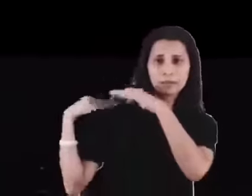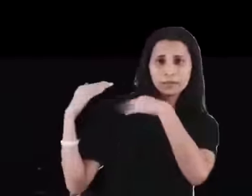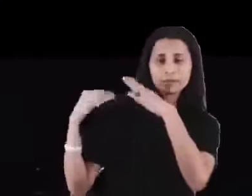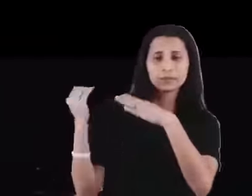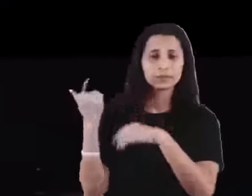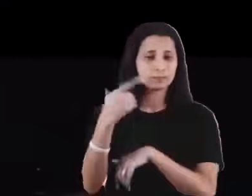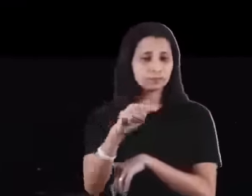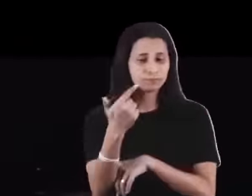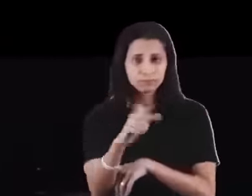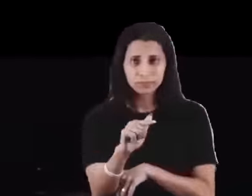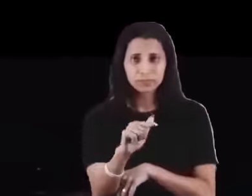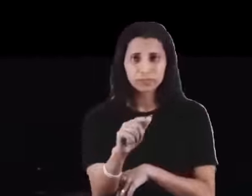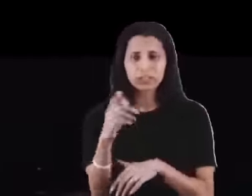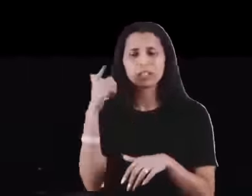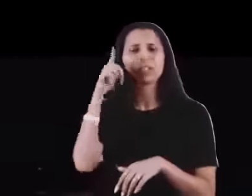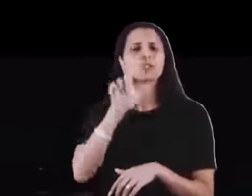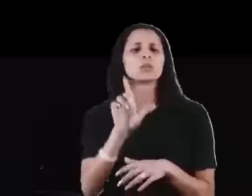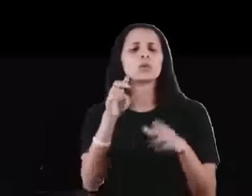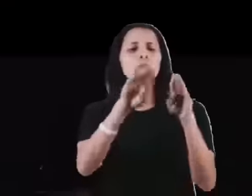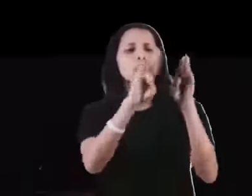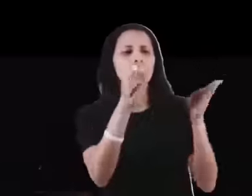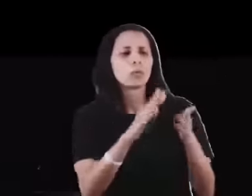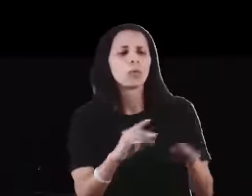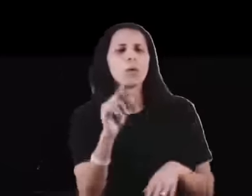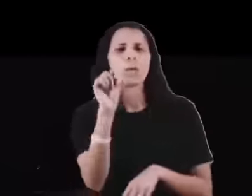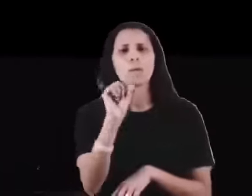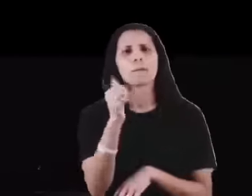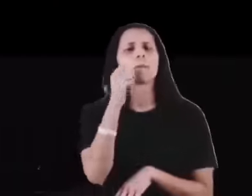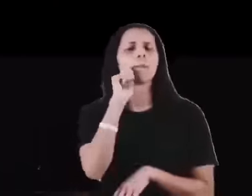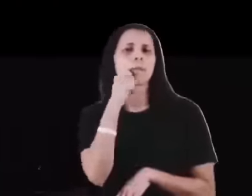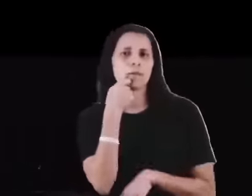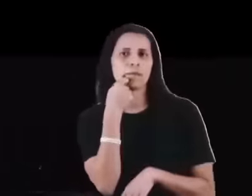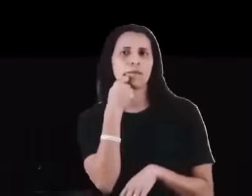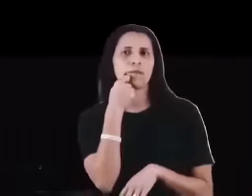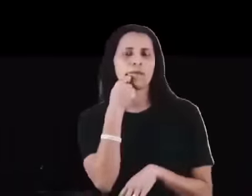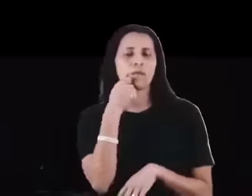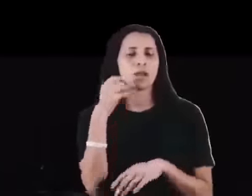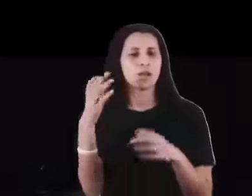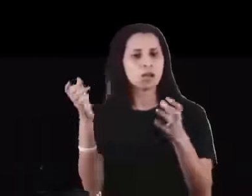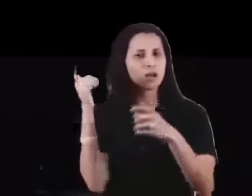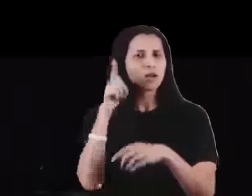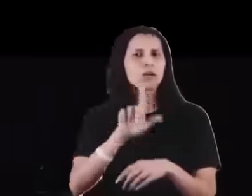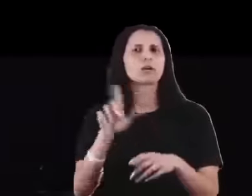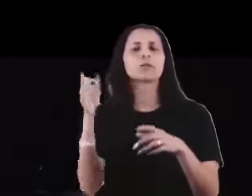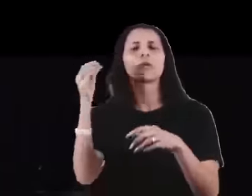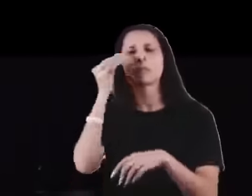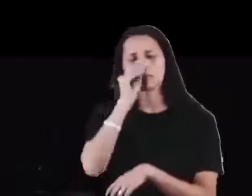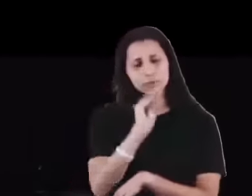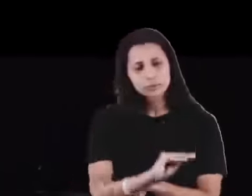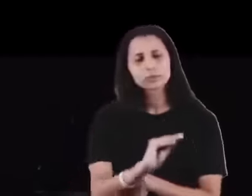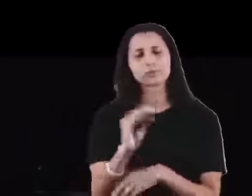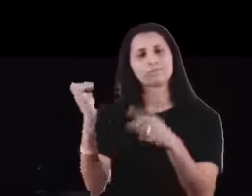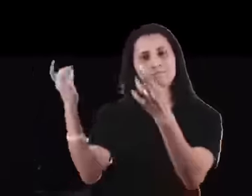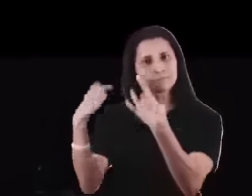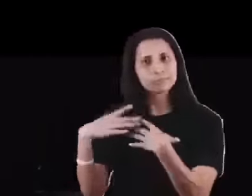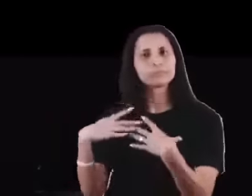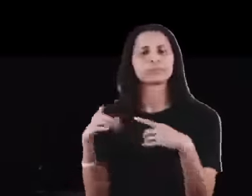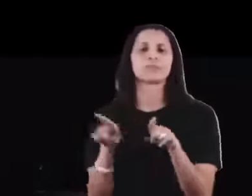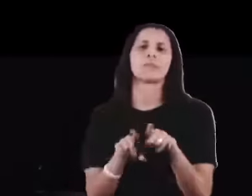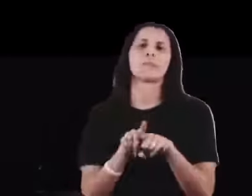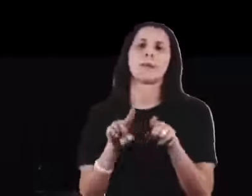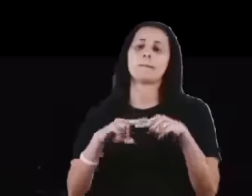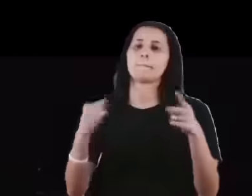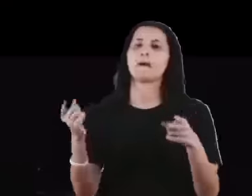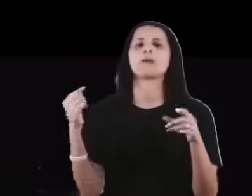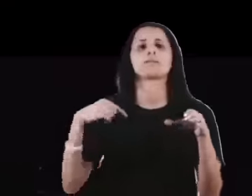ganhou um odre e um Pedaço de Pão ganhou abandono desprezam mas foi capaz de ir no do enterro do pai